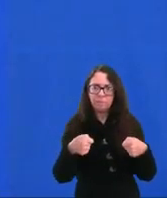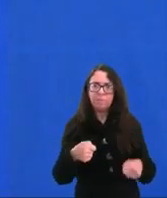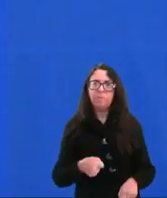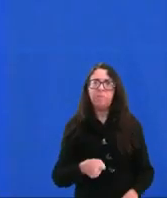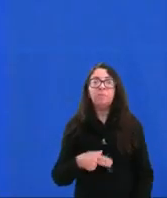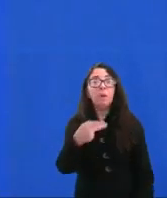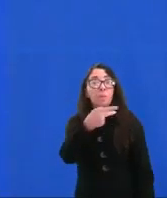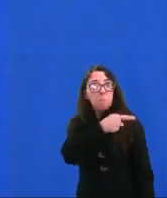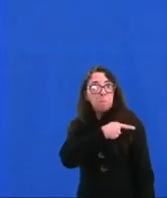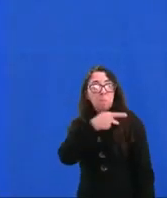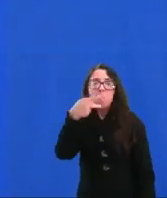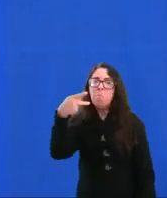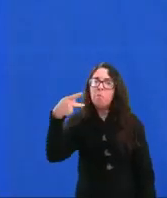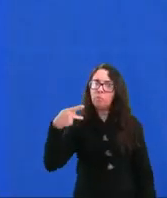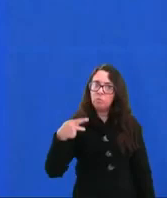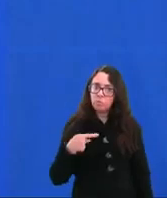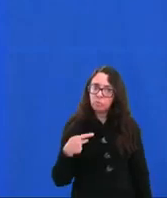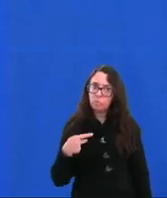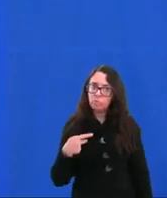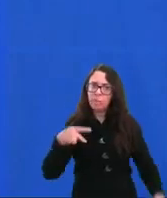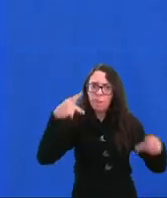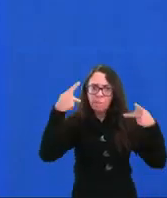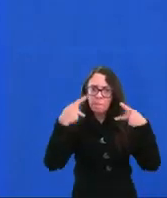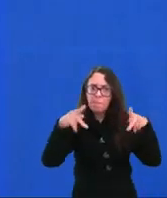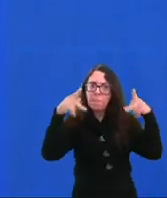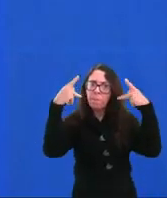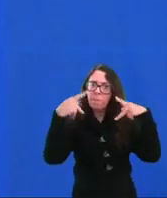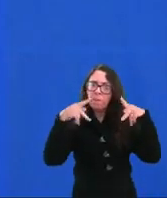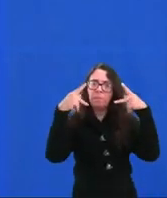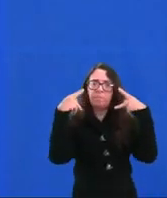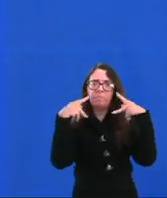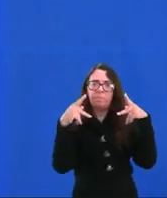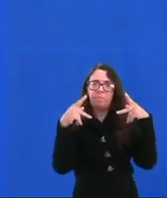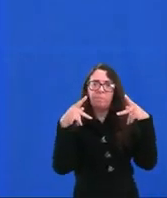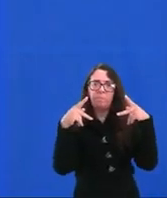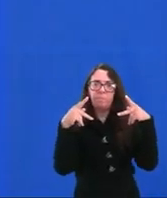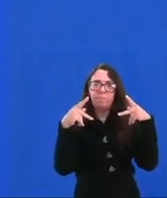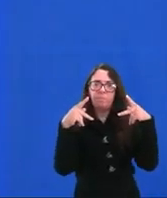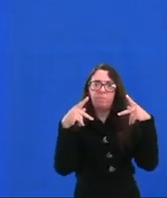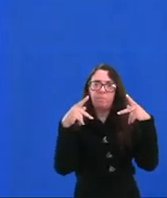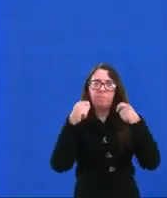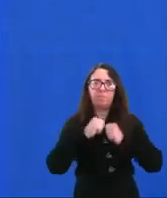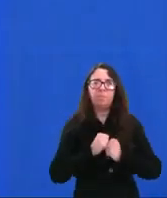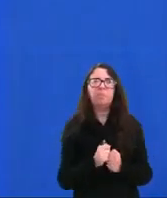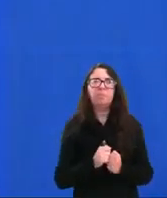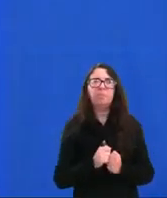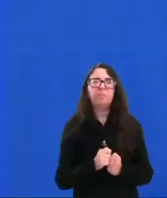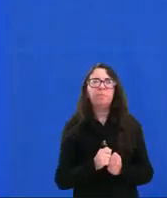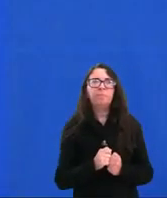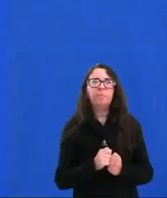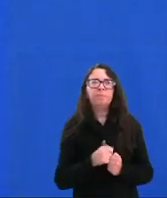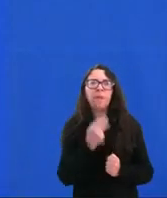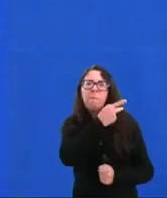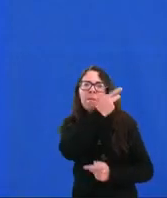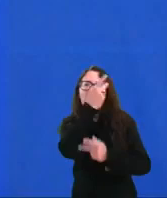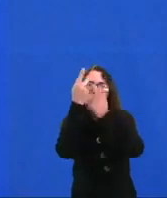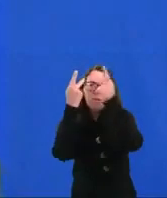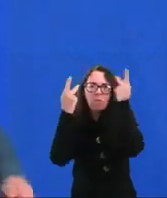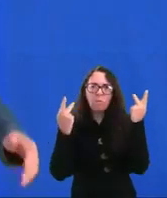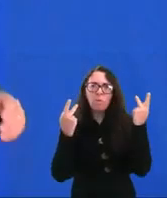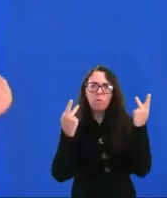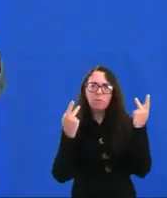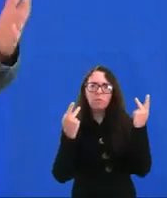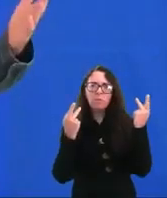Quando Deus está agindo no corpo através da vida de cada membro. 4B.